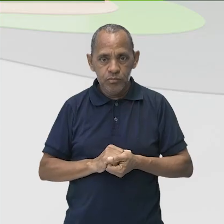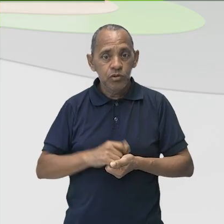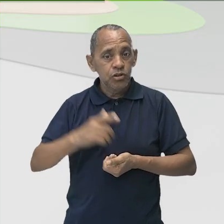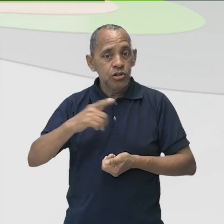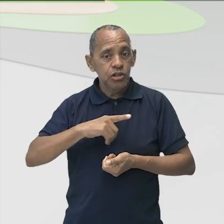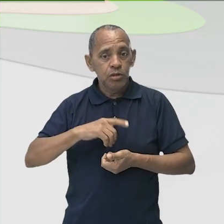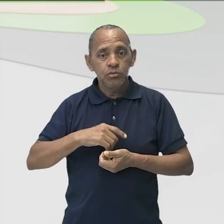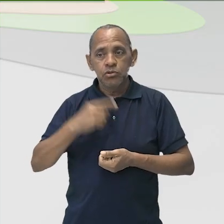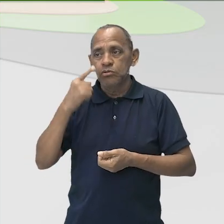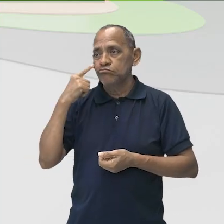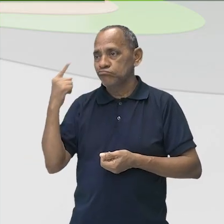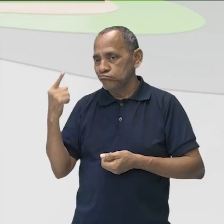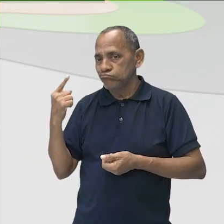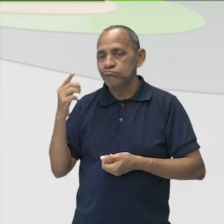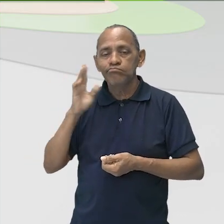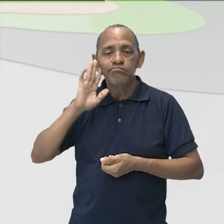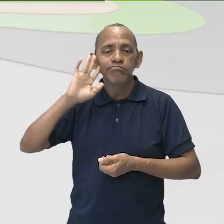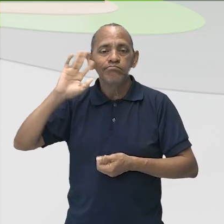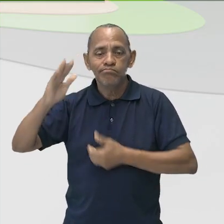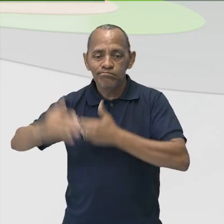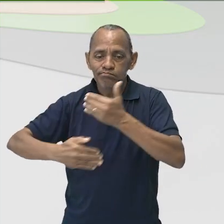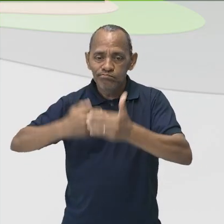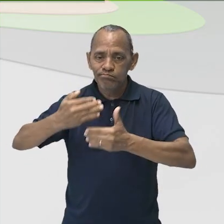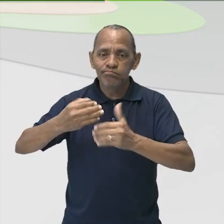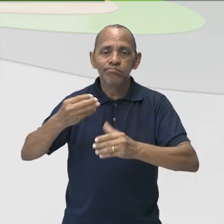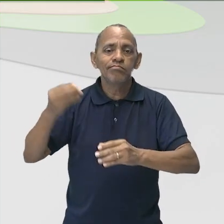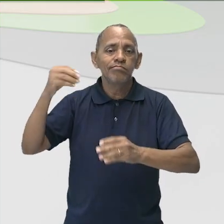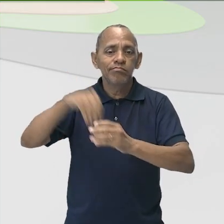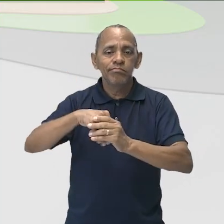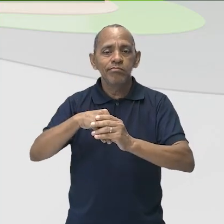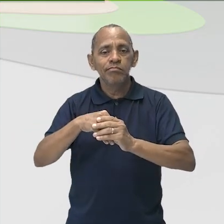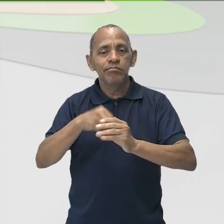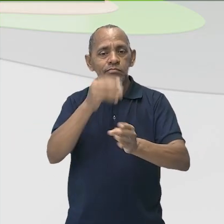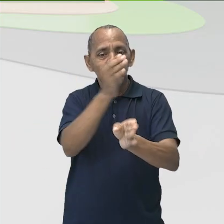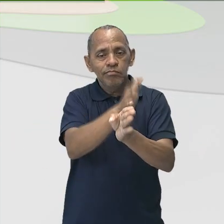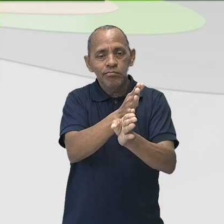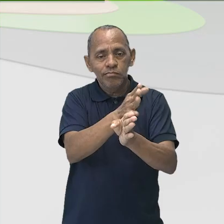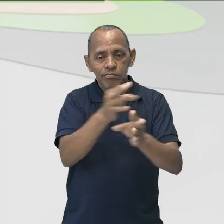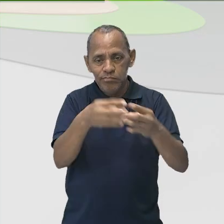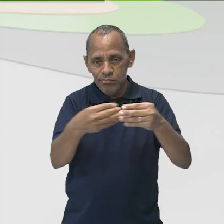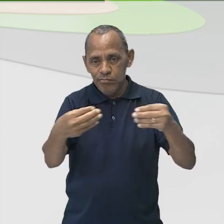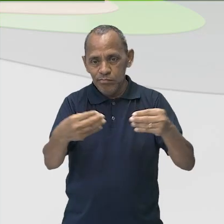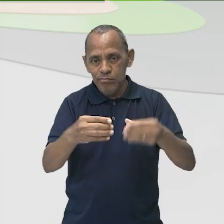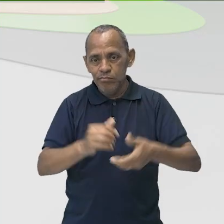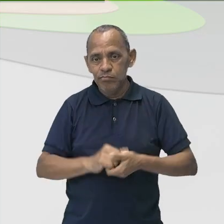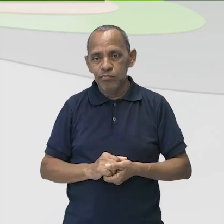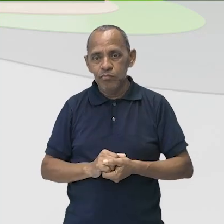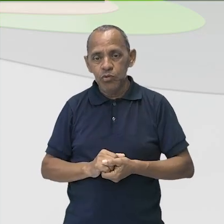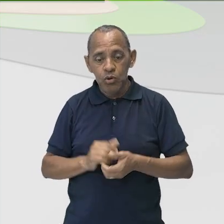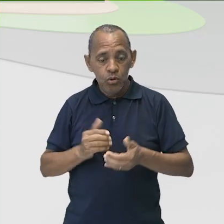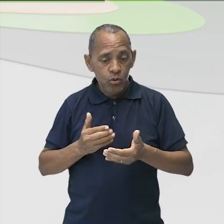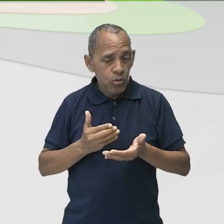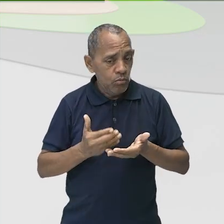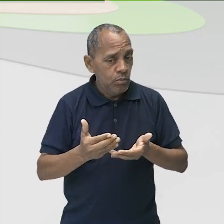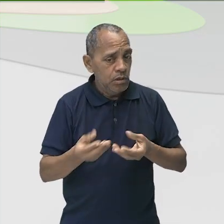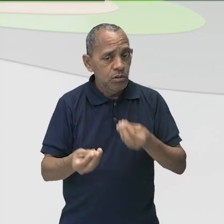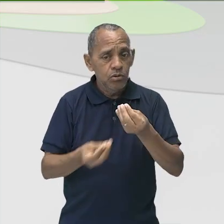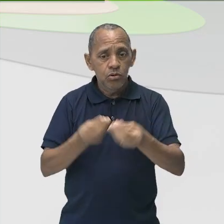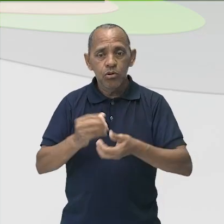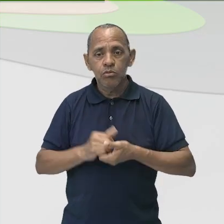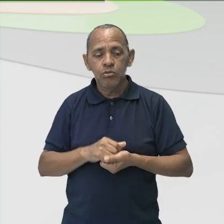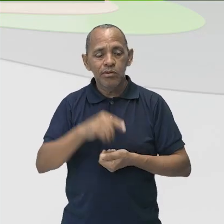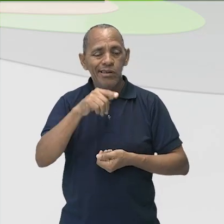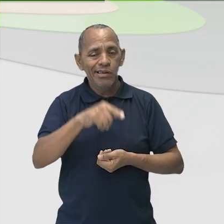temos quais são os principais processos dentro da meiose. Então, tudo começa na intérfase, quando ainda